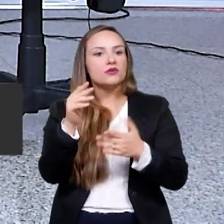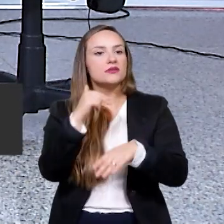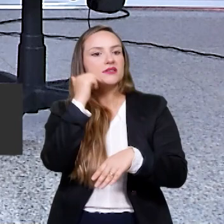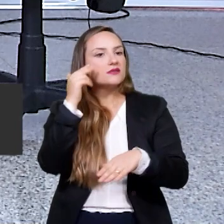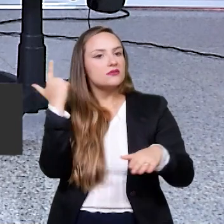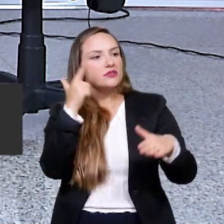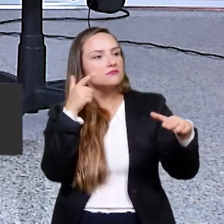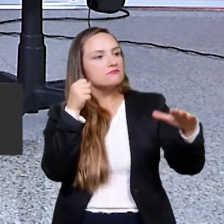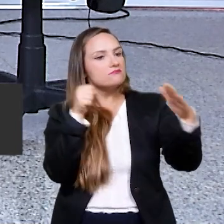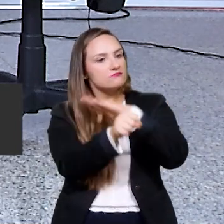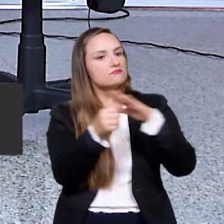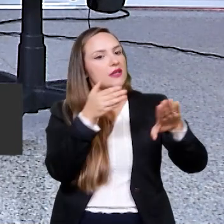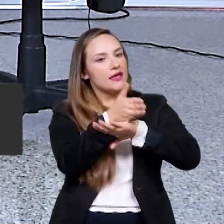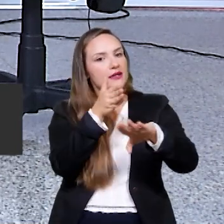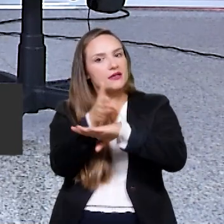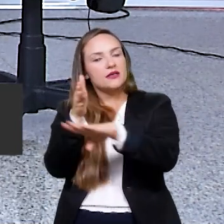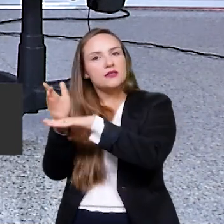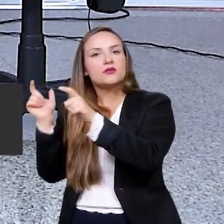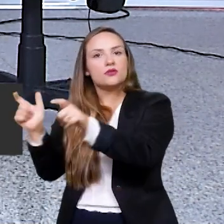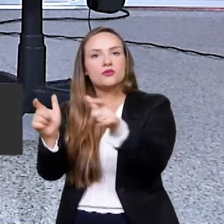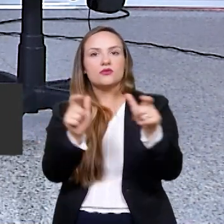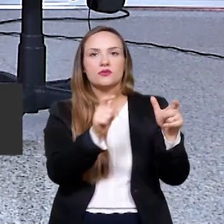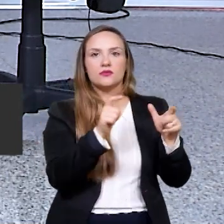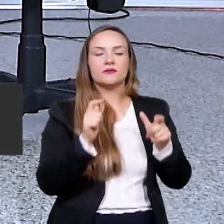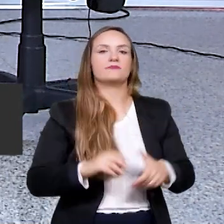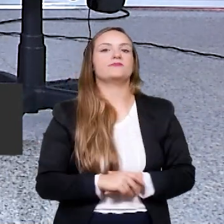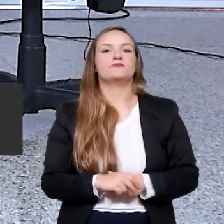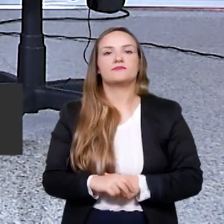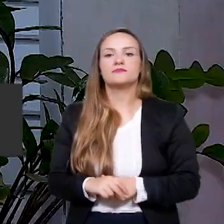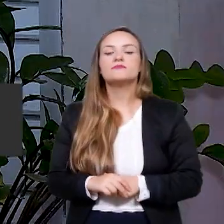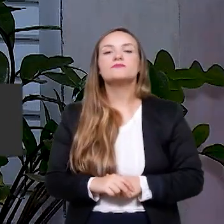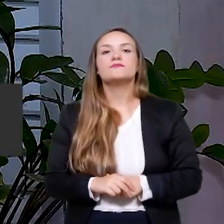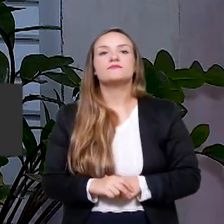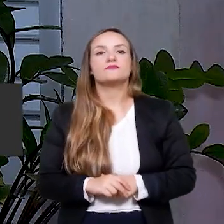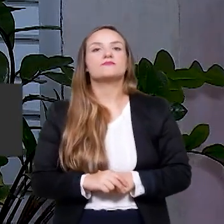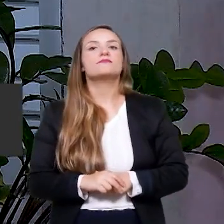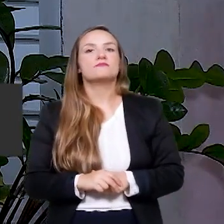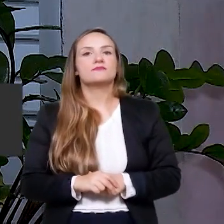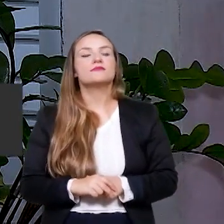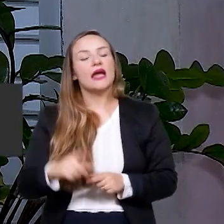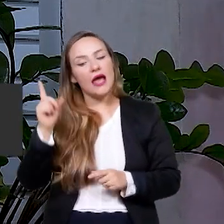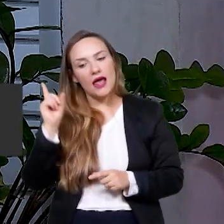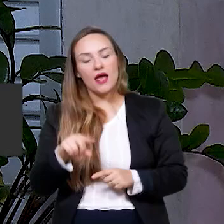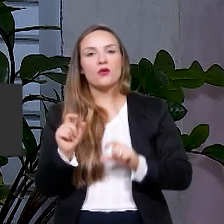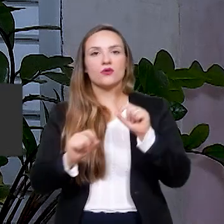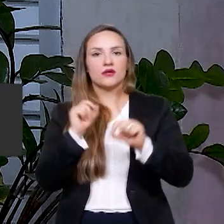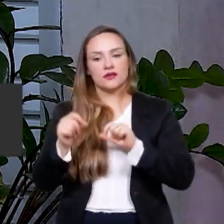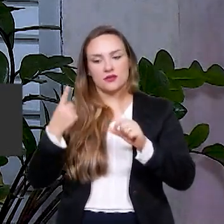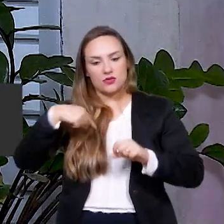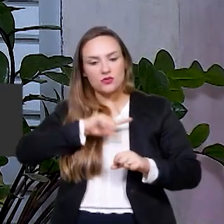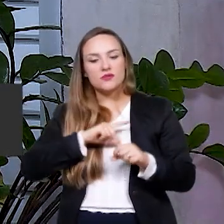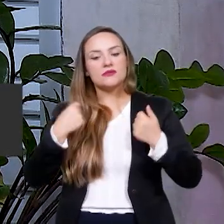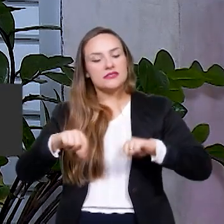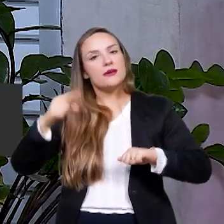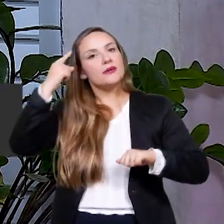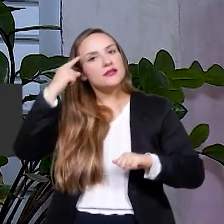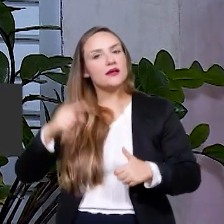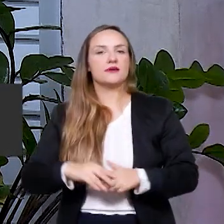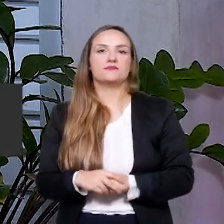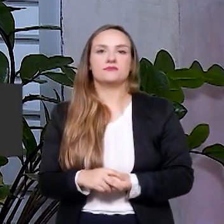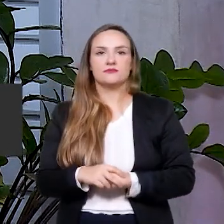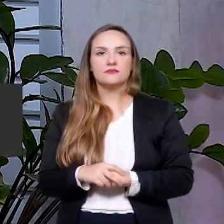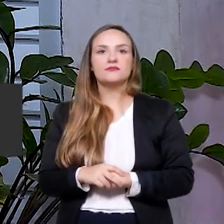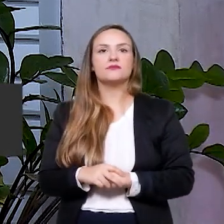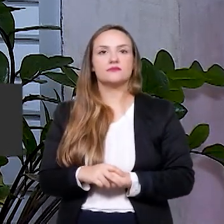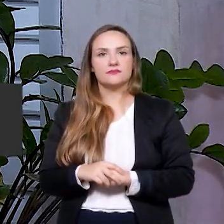e aprofundamento da consciência, que essa que é a grande... isso que foi a grande busca